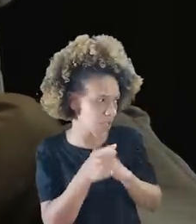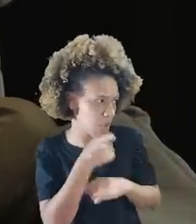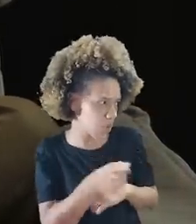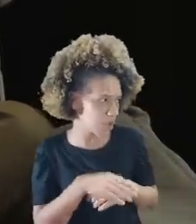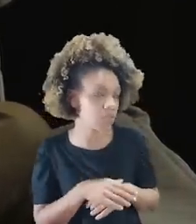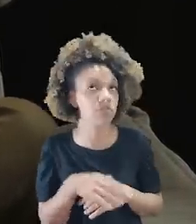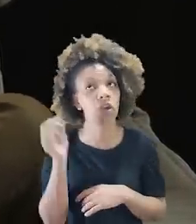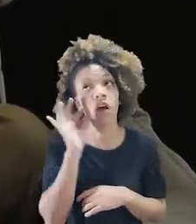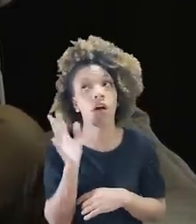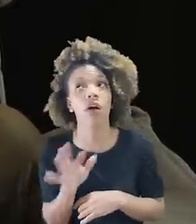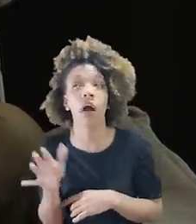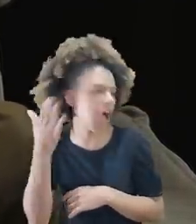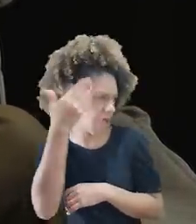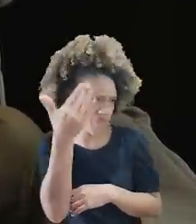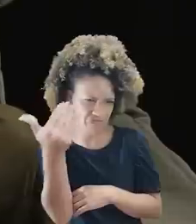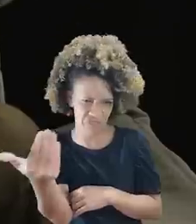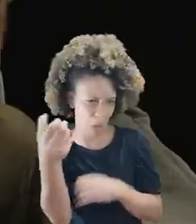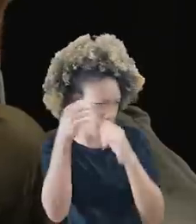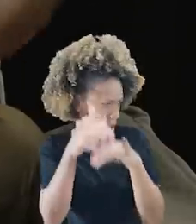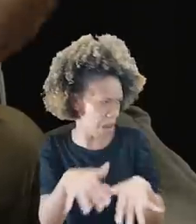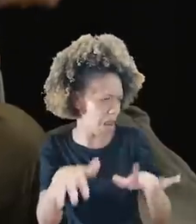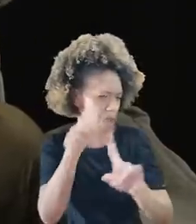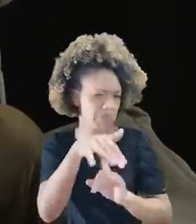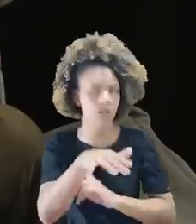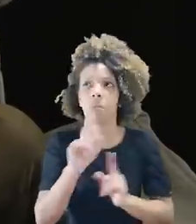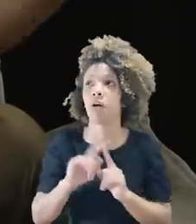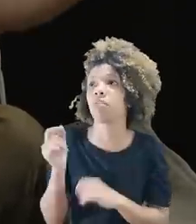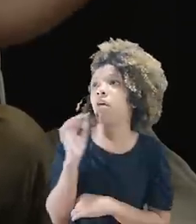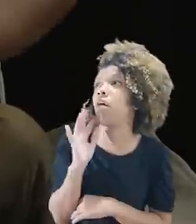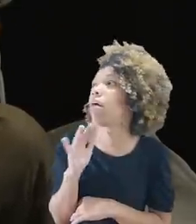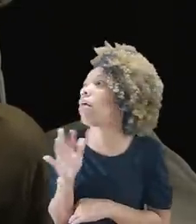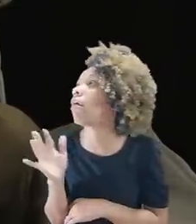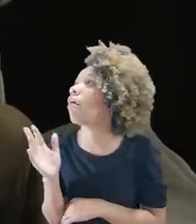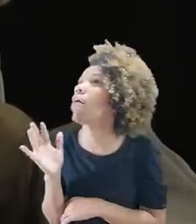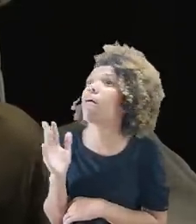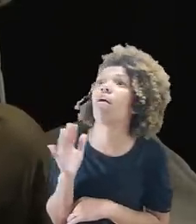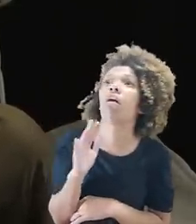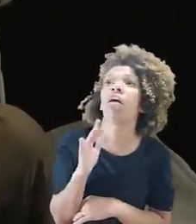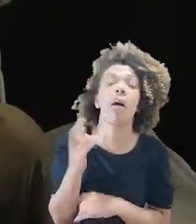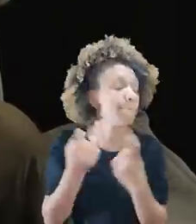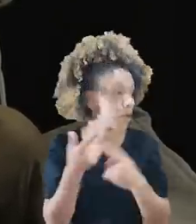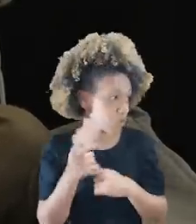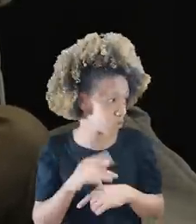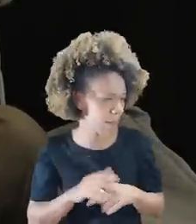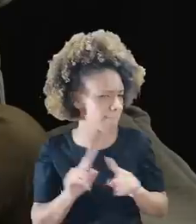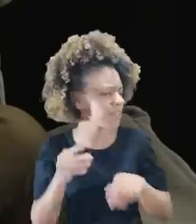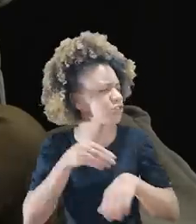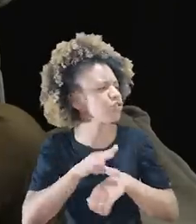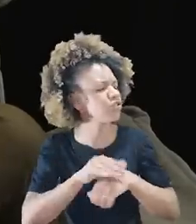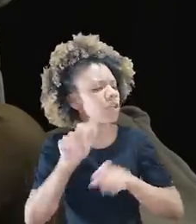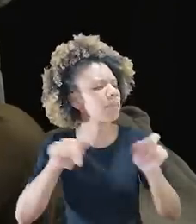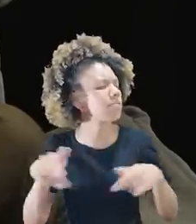pessoas assim cara porque talvez isso daqu é utilidade pública não sei quem tá assistindo às vezes quem tá assistindo aqui é uma é uma Suzana Alves